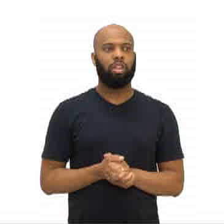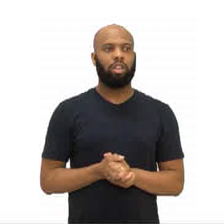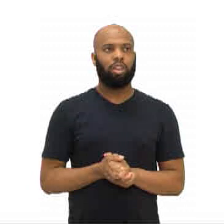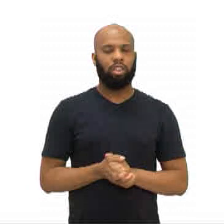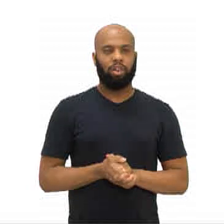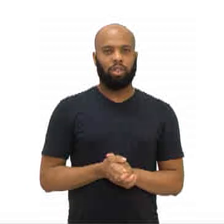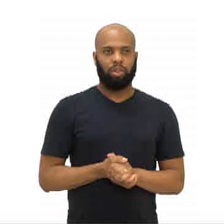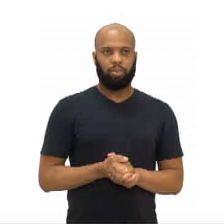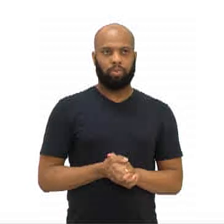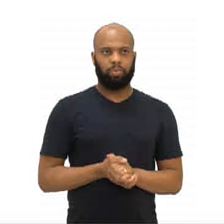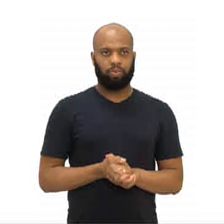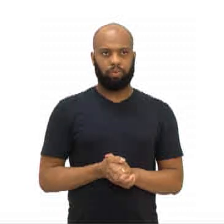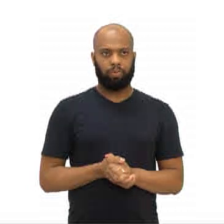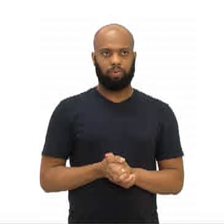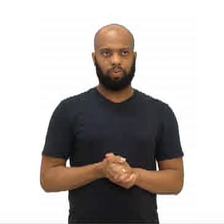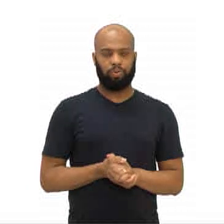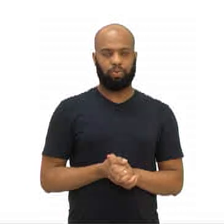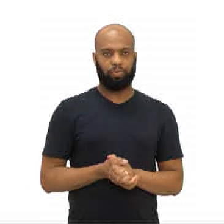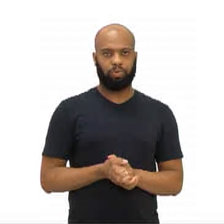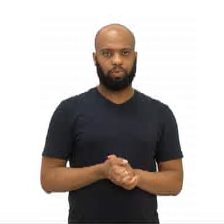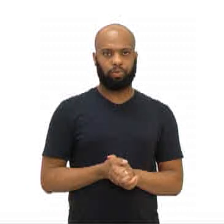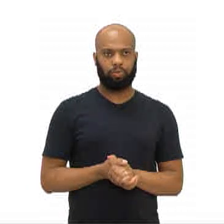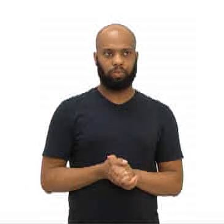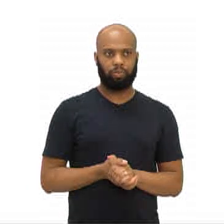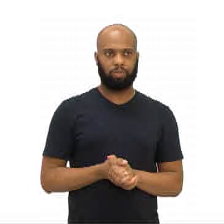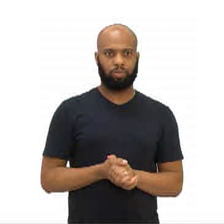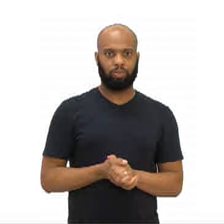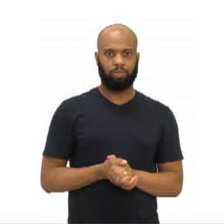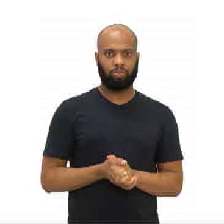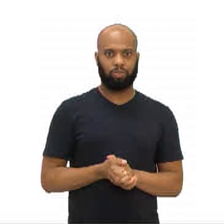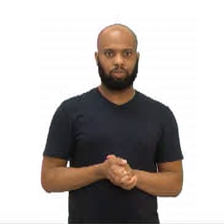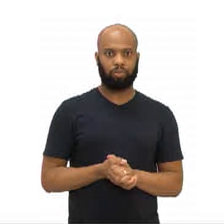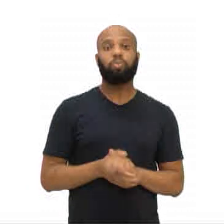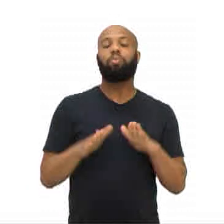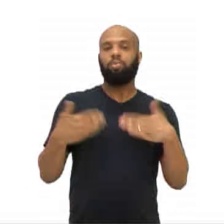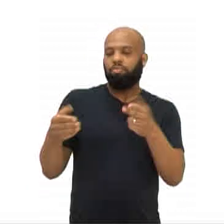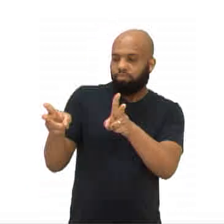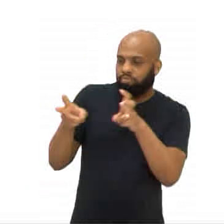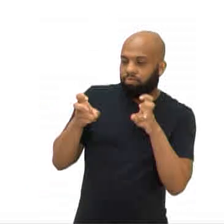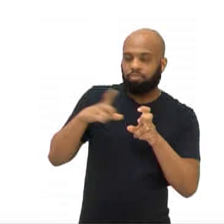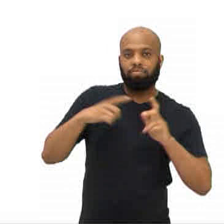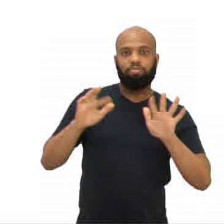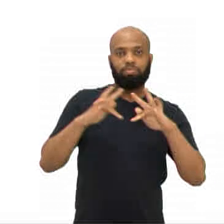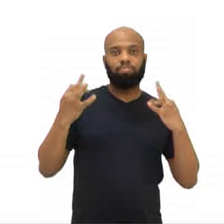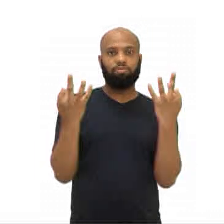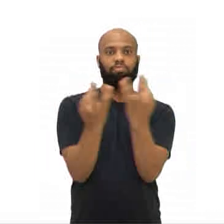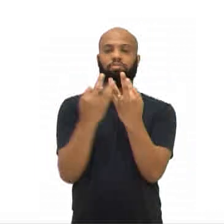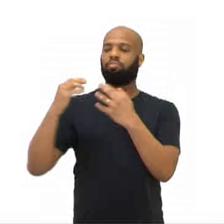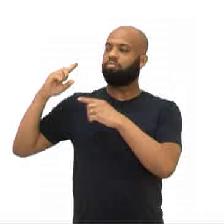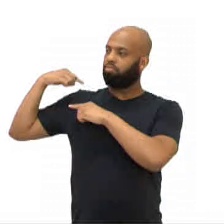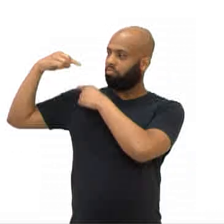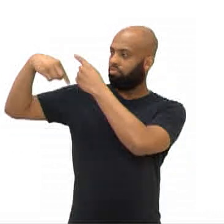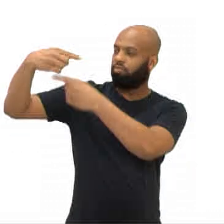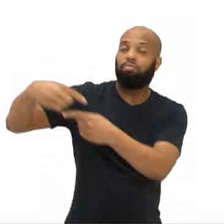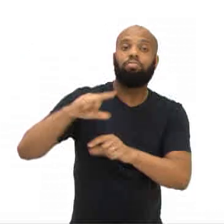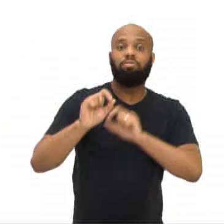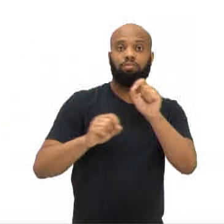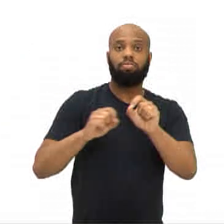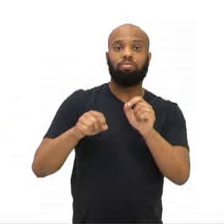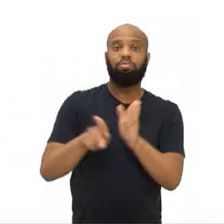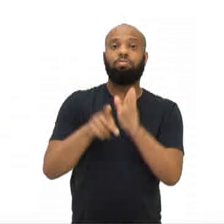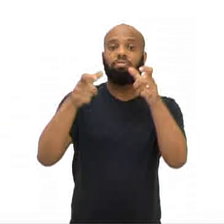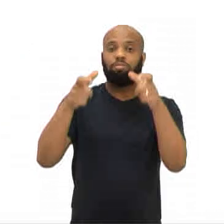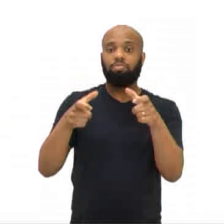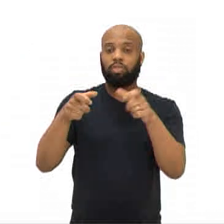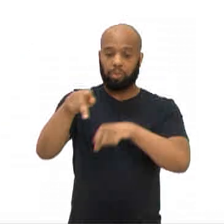chamará Juan Alfredo, então, como meu abuelo. Então, dá para perceber que essa família tem ascendência, origem hispânica,